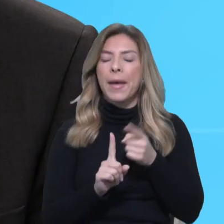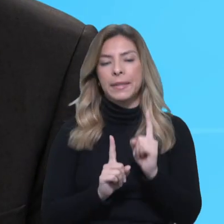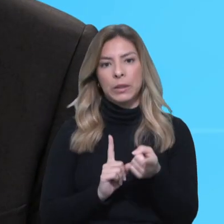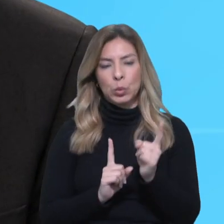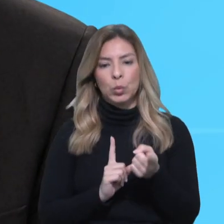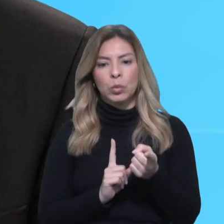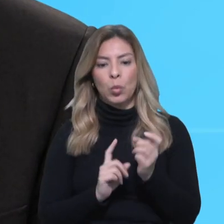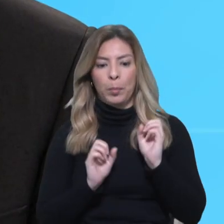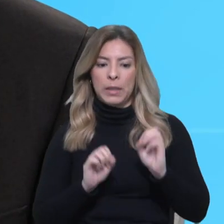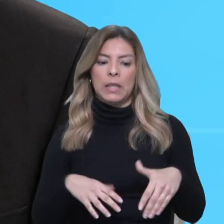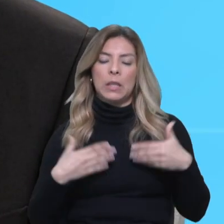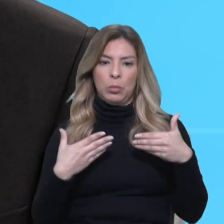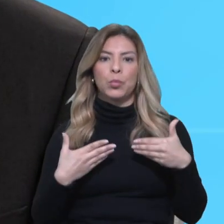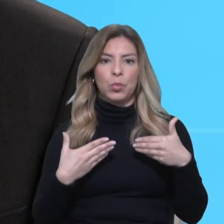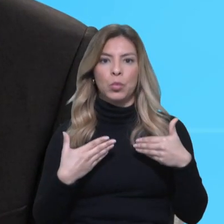início, de